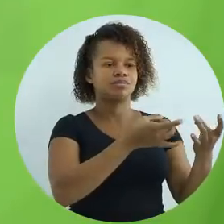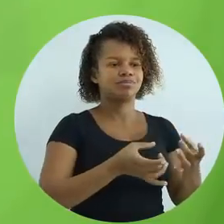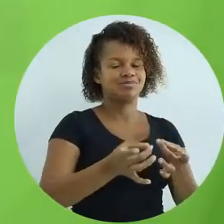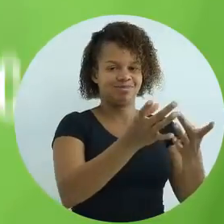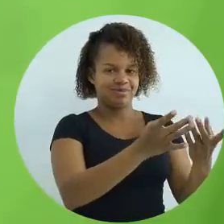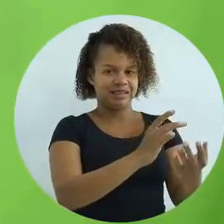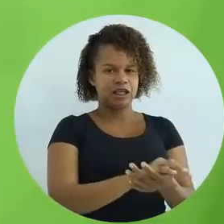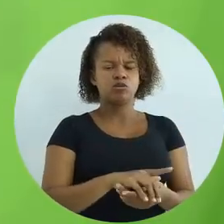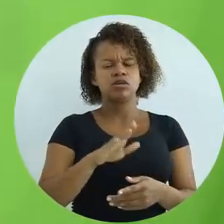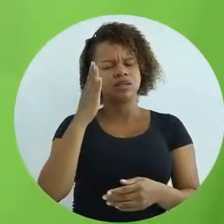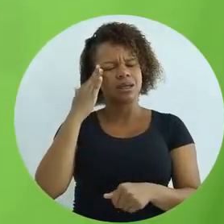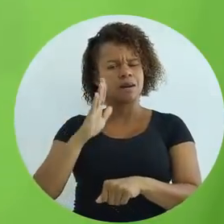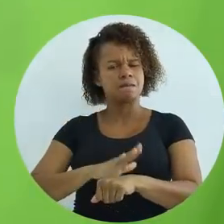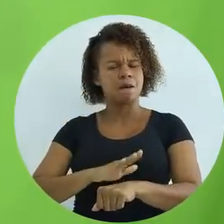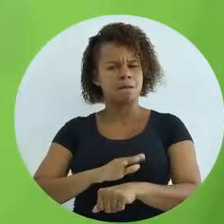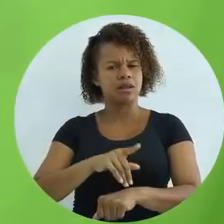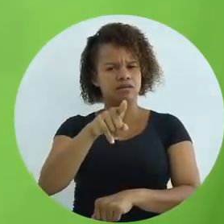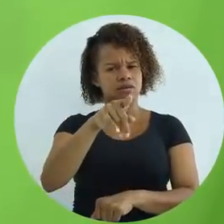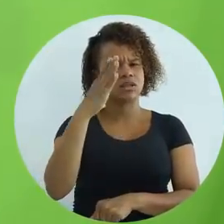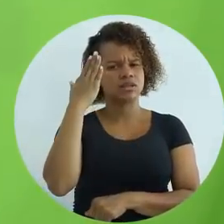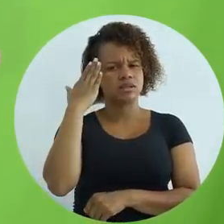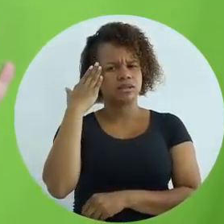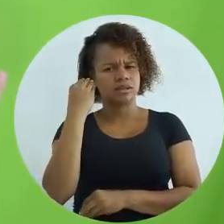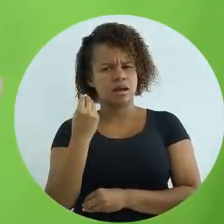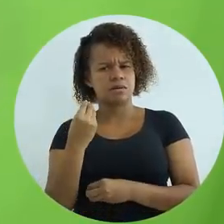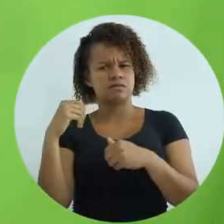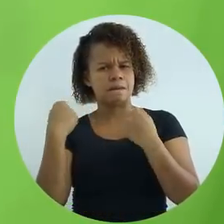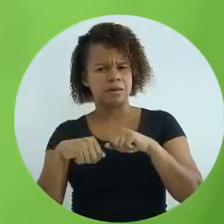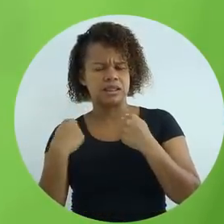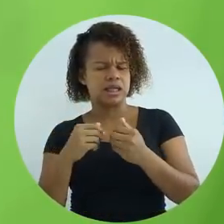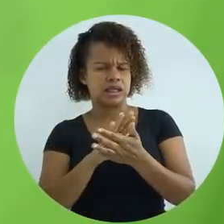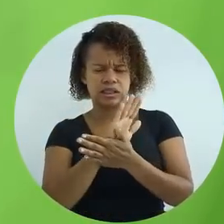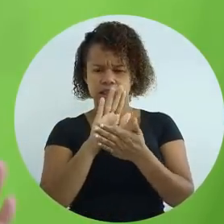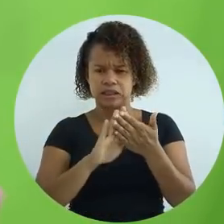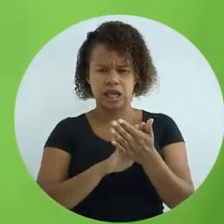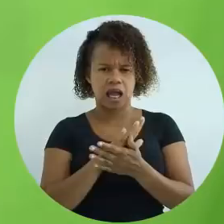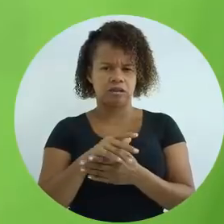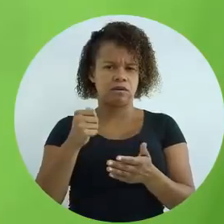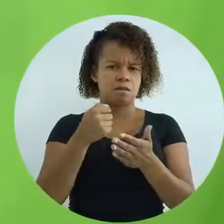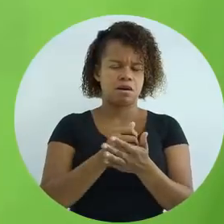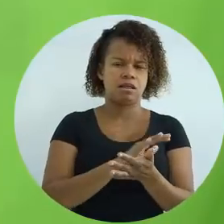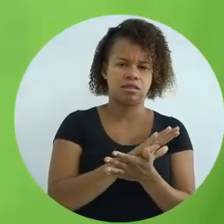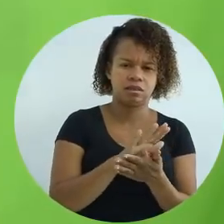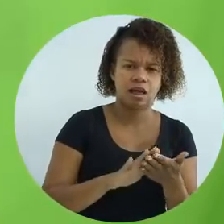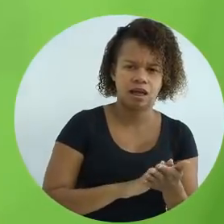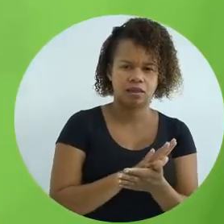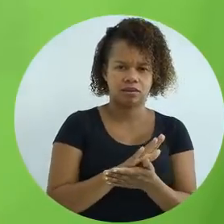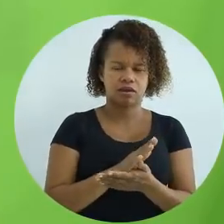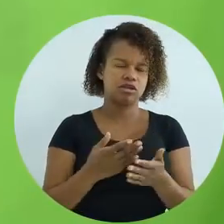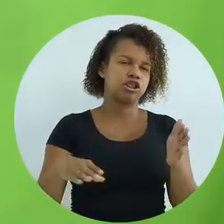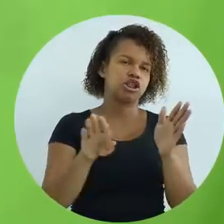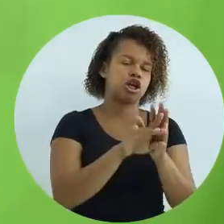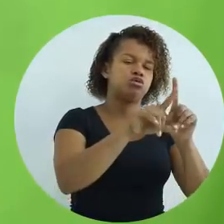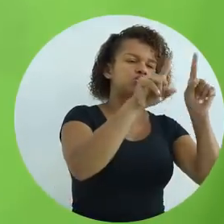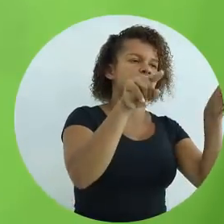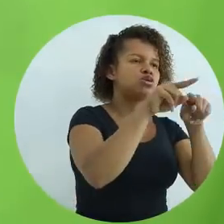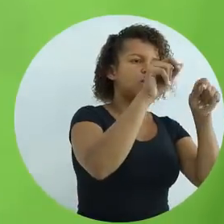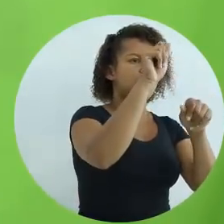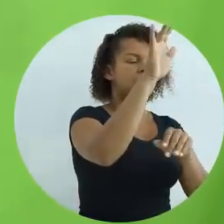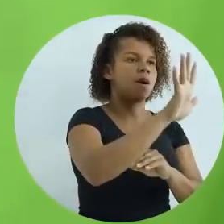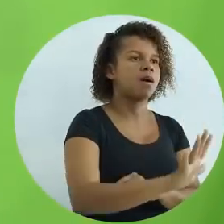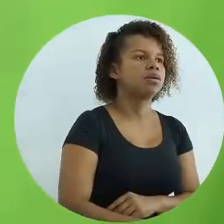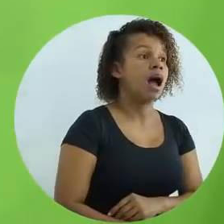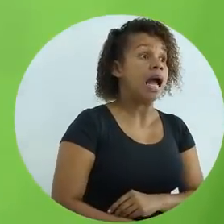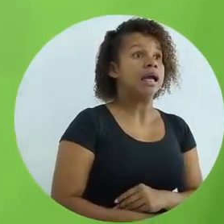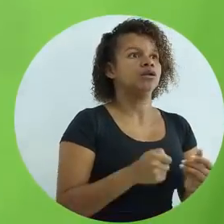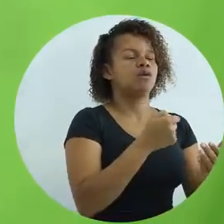aquele momento em que você pensa que não vai precisar de nada, não vai comprar nada? Quando chega no shopping, vê uma promoção, vai lá e